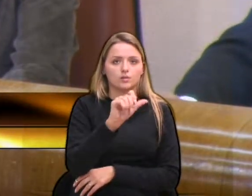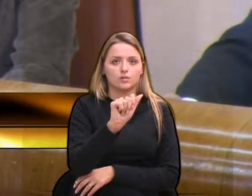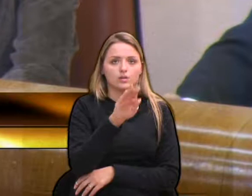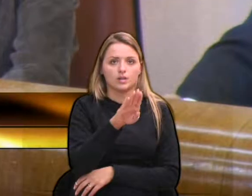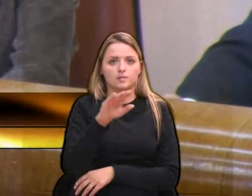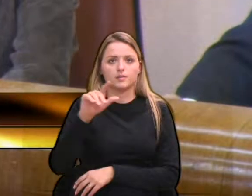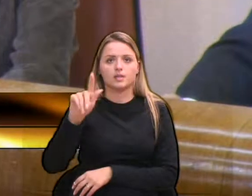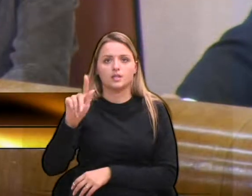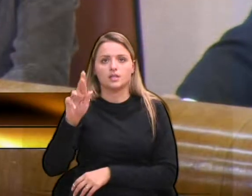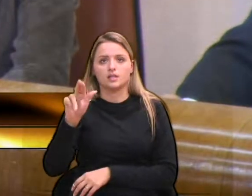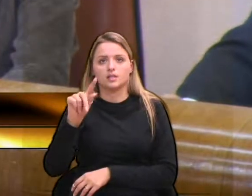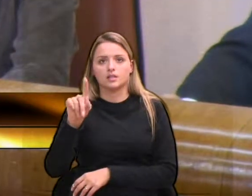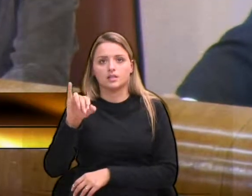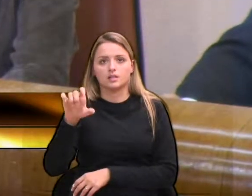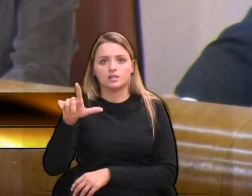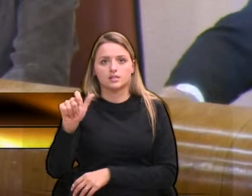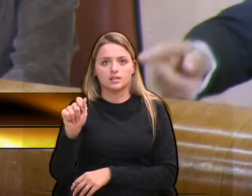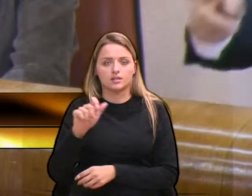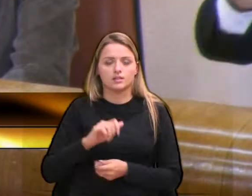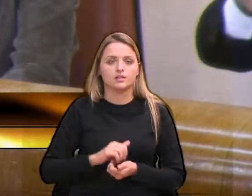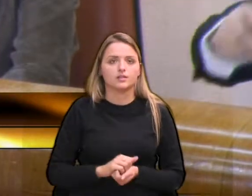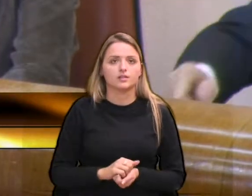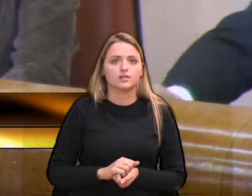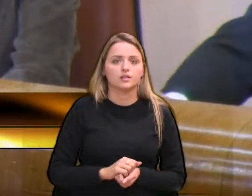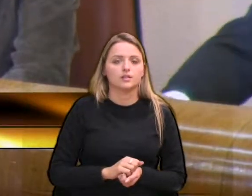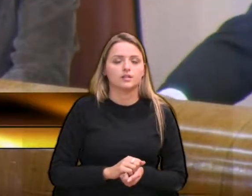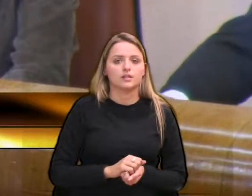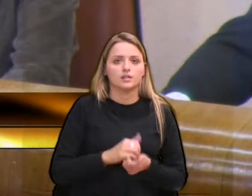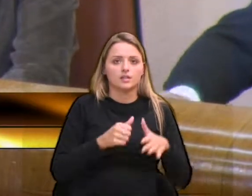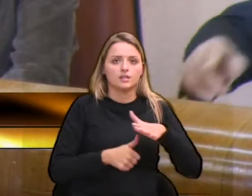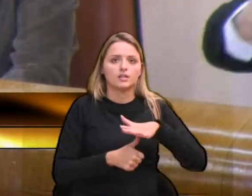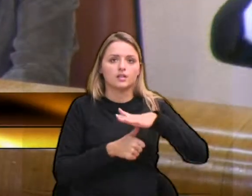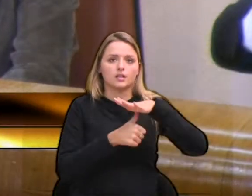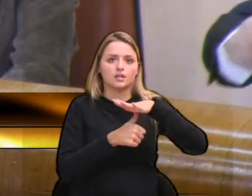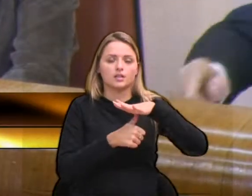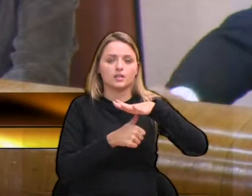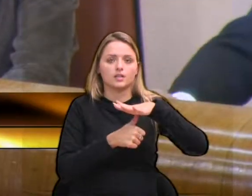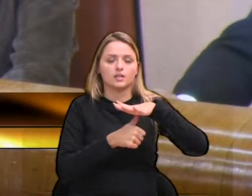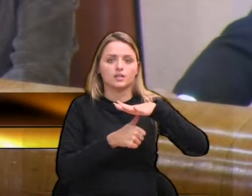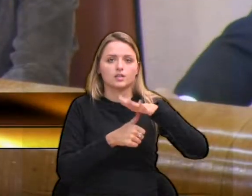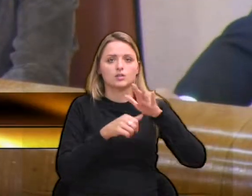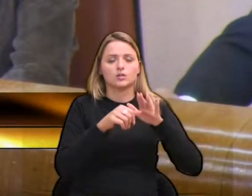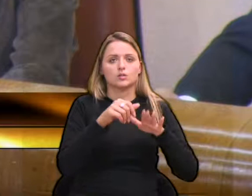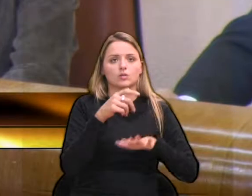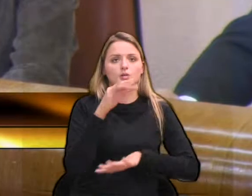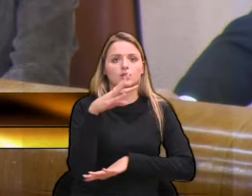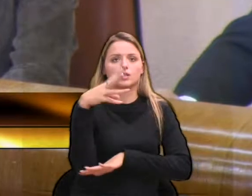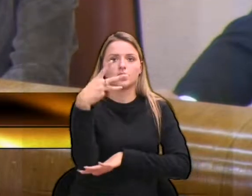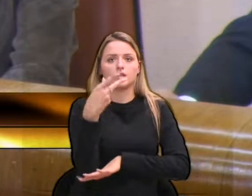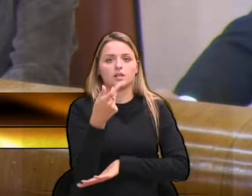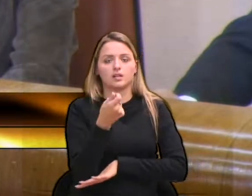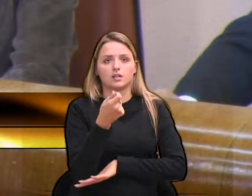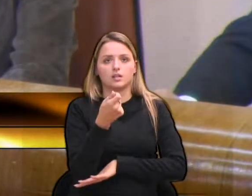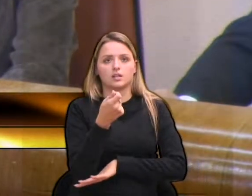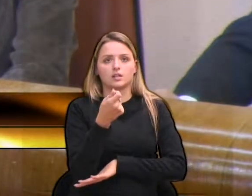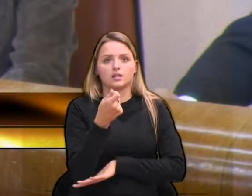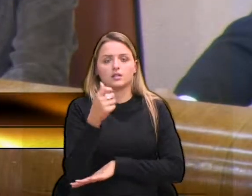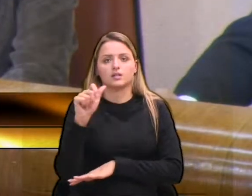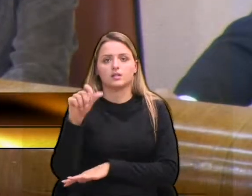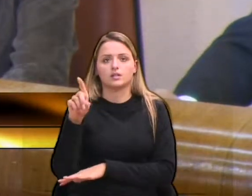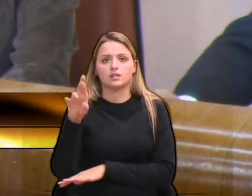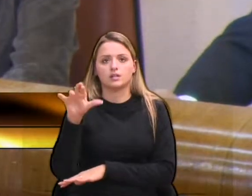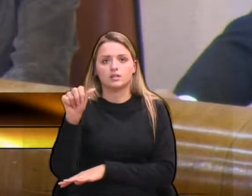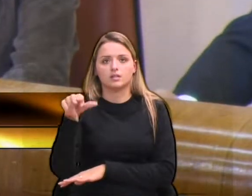senhora Graziella Cardoso Vanin. Reitor do Centro Universitário da Serra Gaúcha, senhor